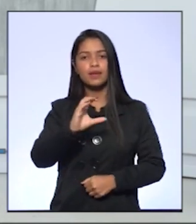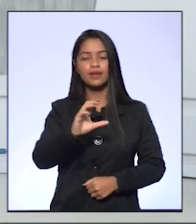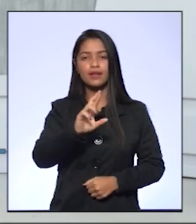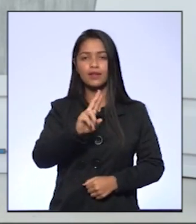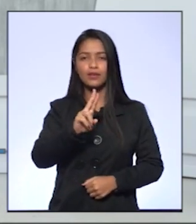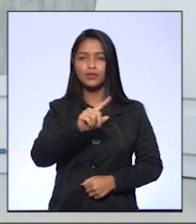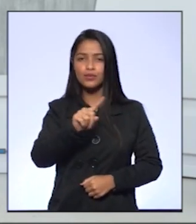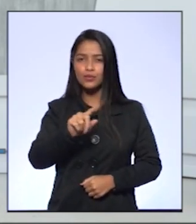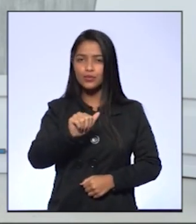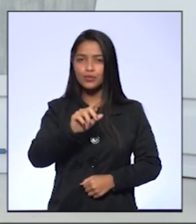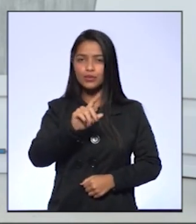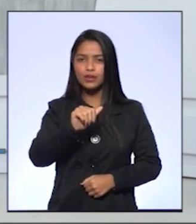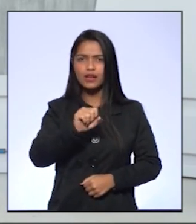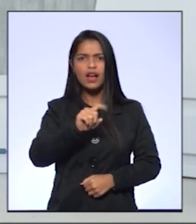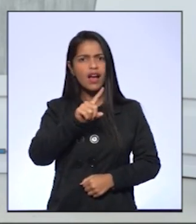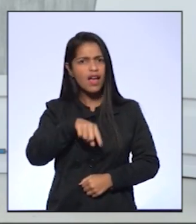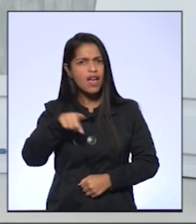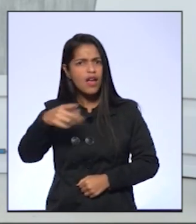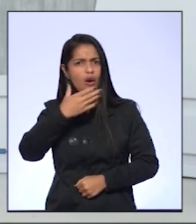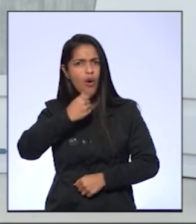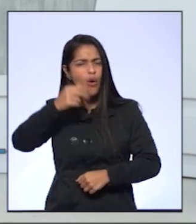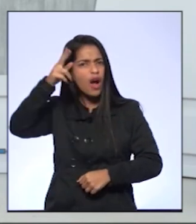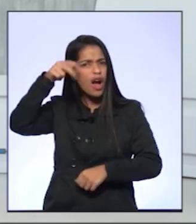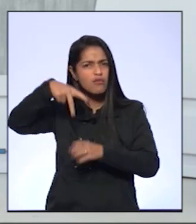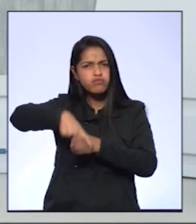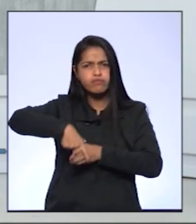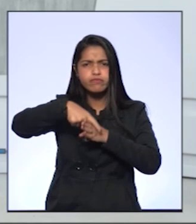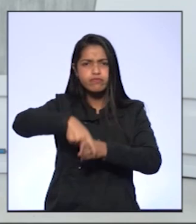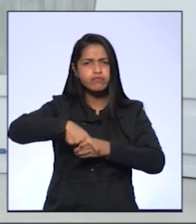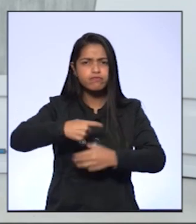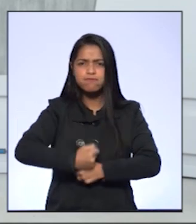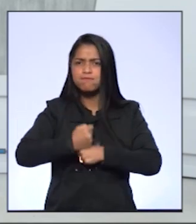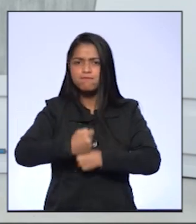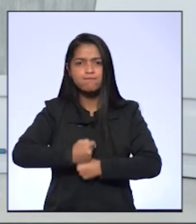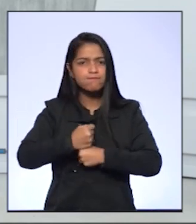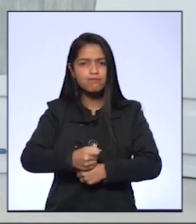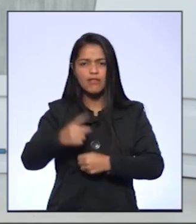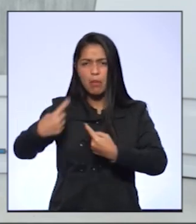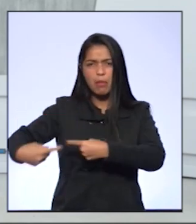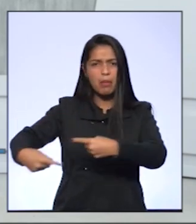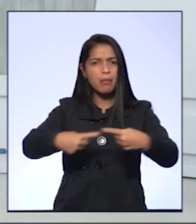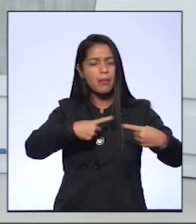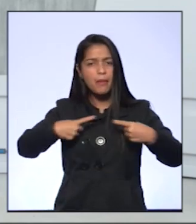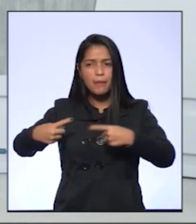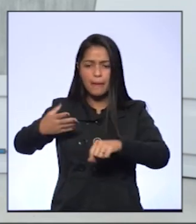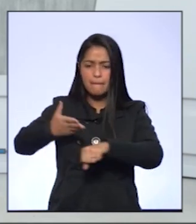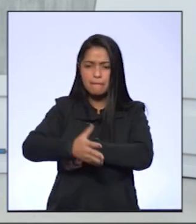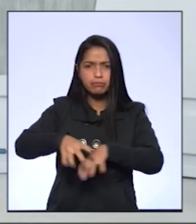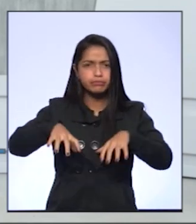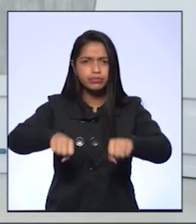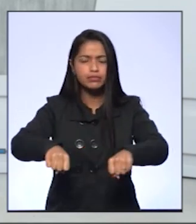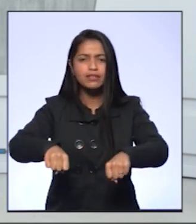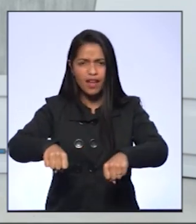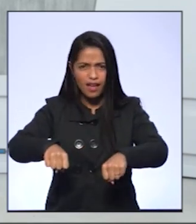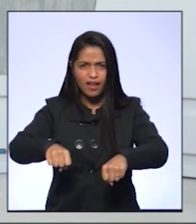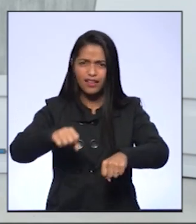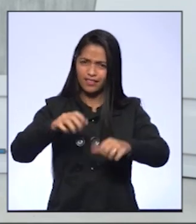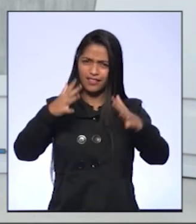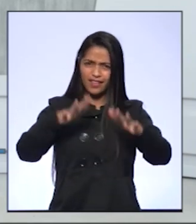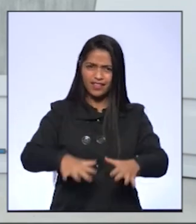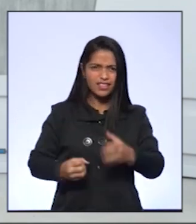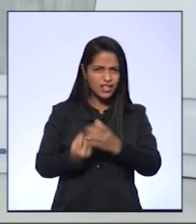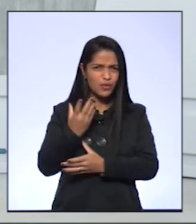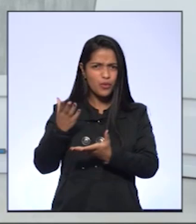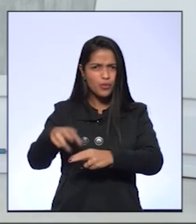medieval, que eram os cavaleiros medievais, os templários doidos, mano, e vai pro Oriente, vai combater e vai conquistar a Terra Santa. Isso daí gera, a crise